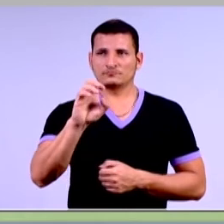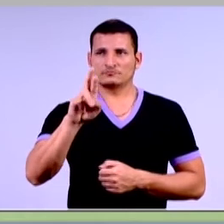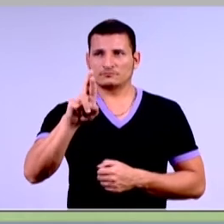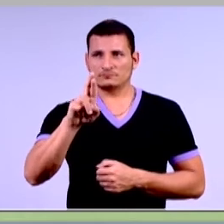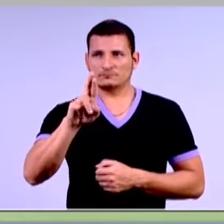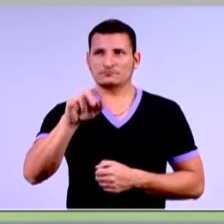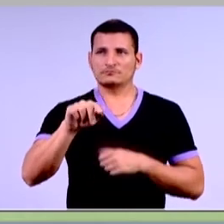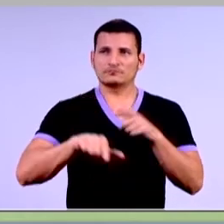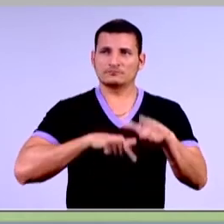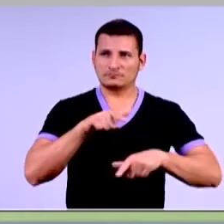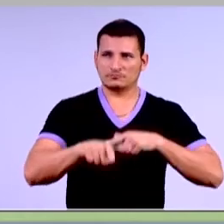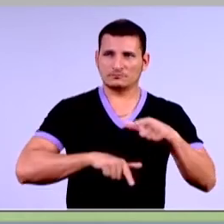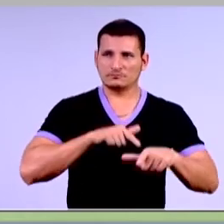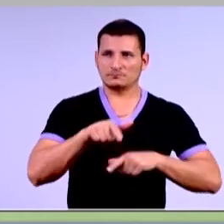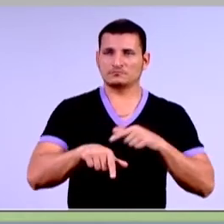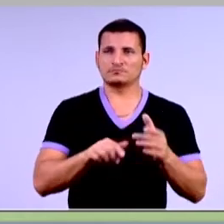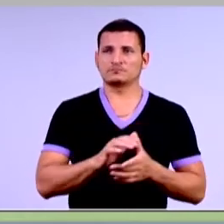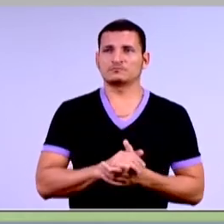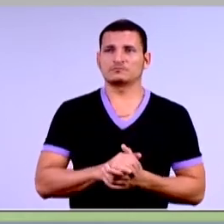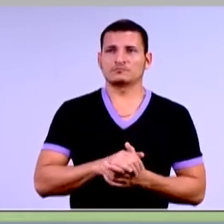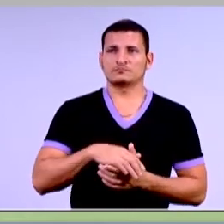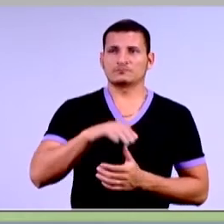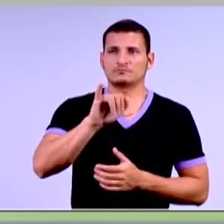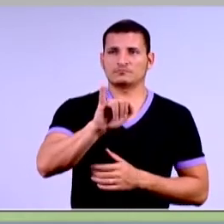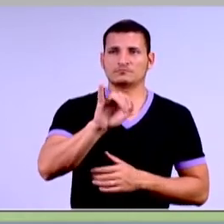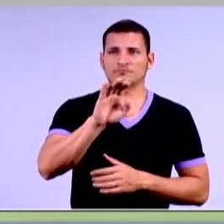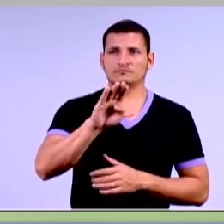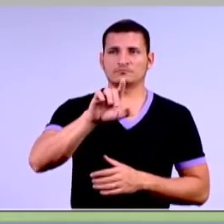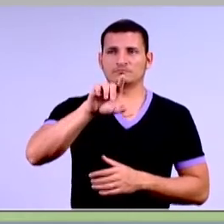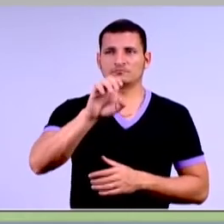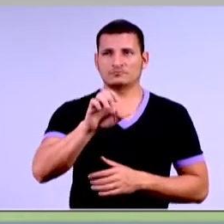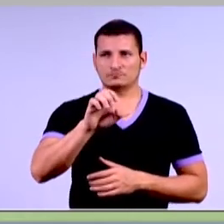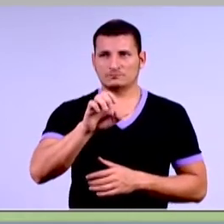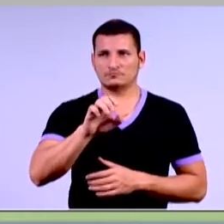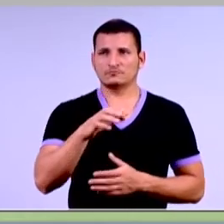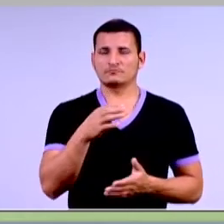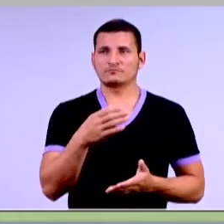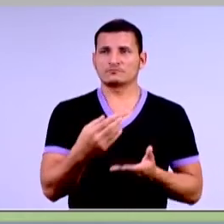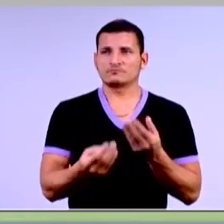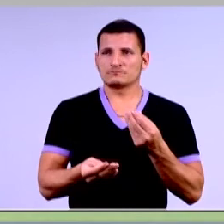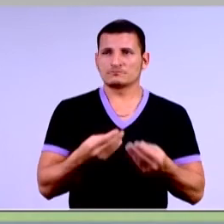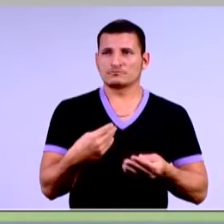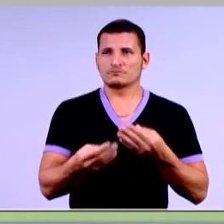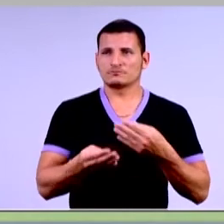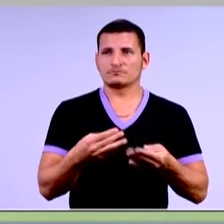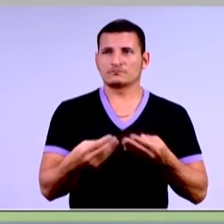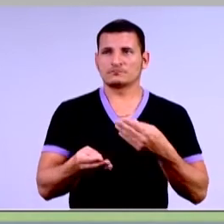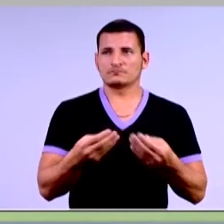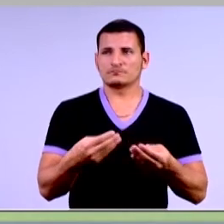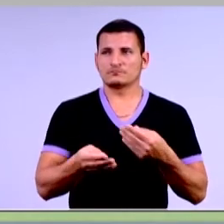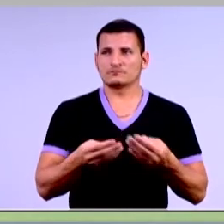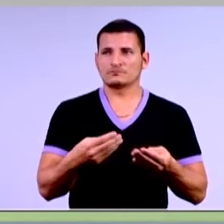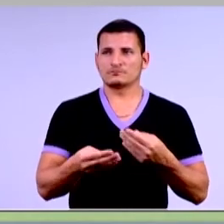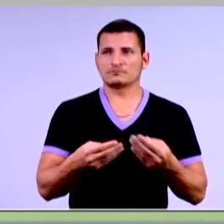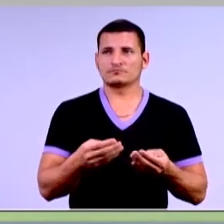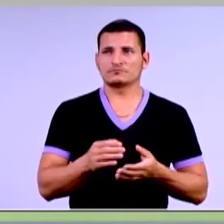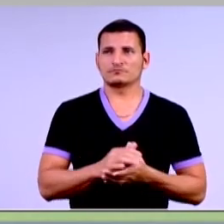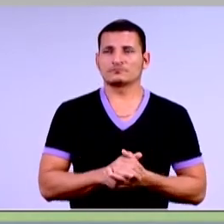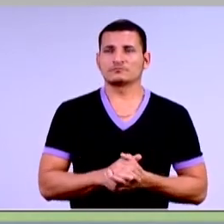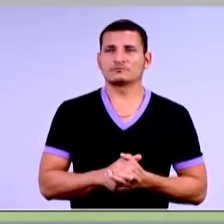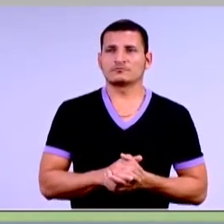trabalhador e ball flexi bull flexível e aveia e